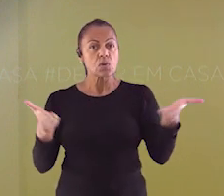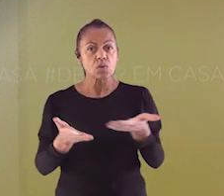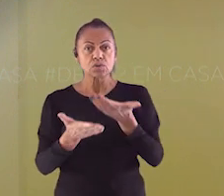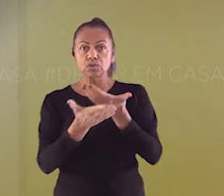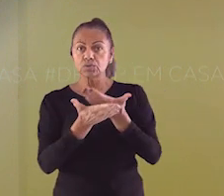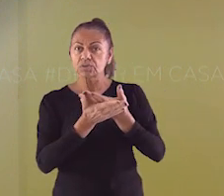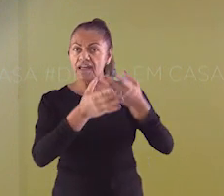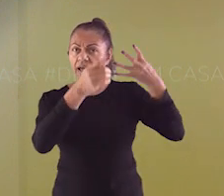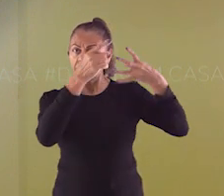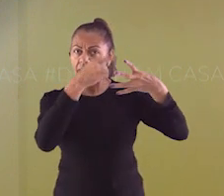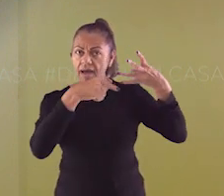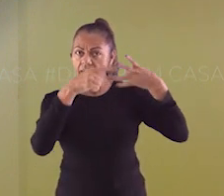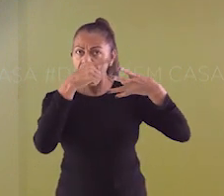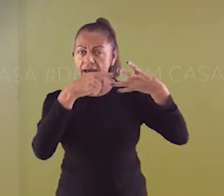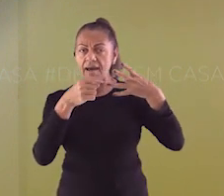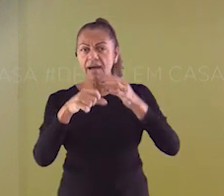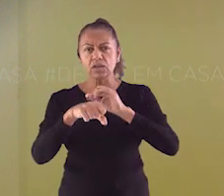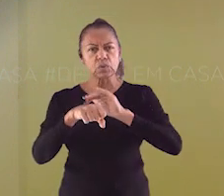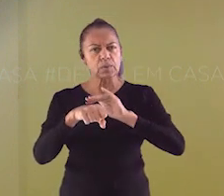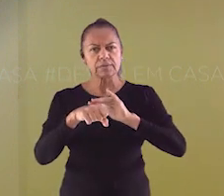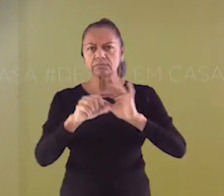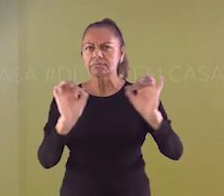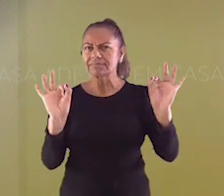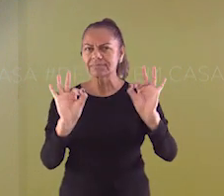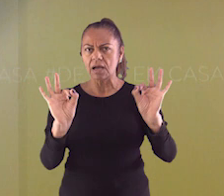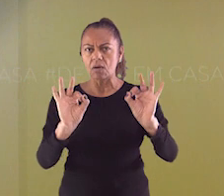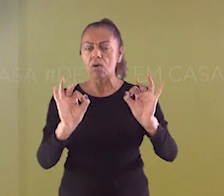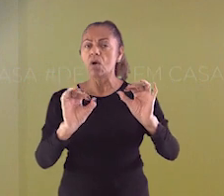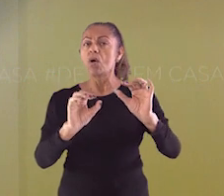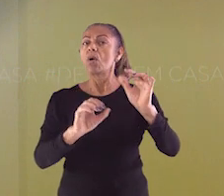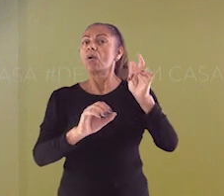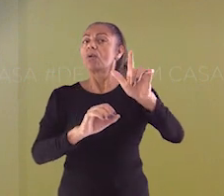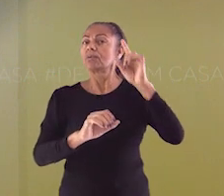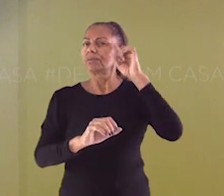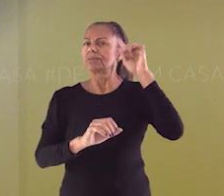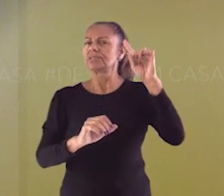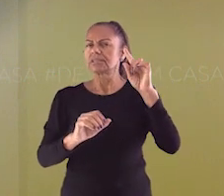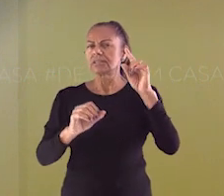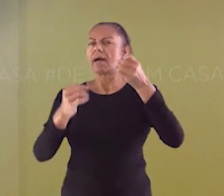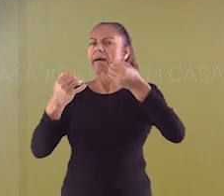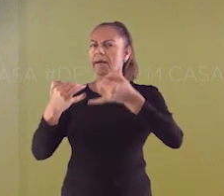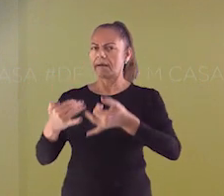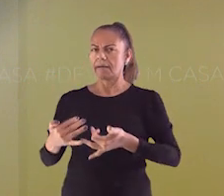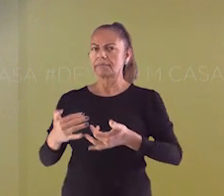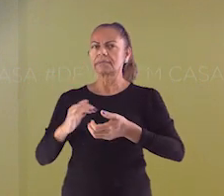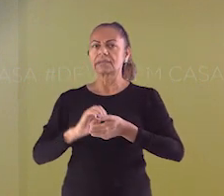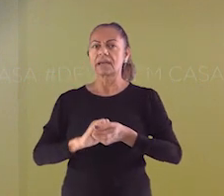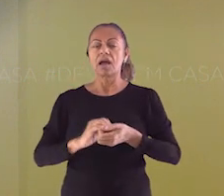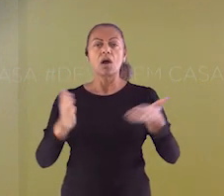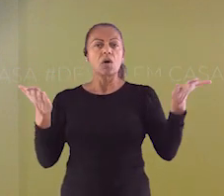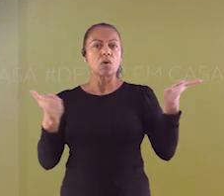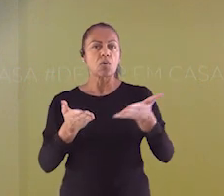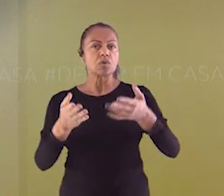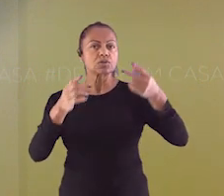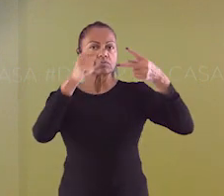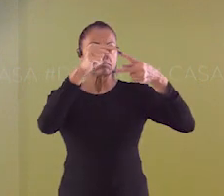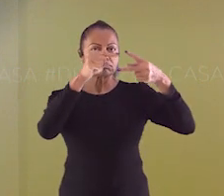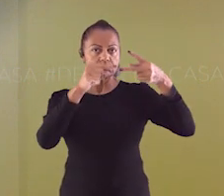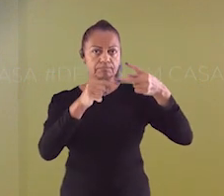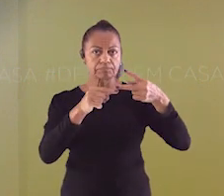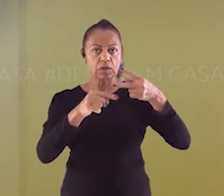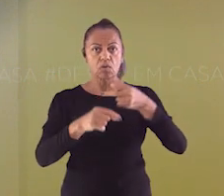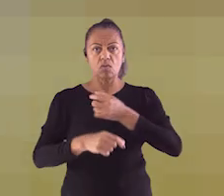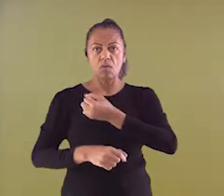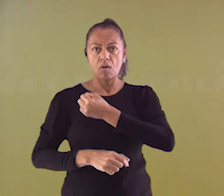essas 4 patologias. Isso vai ficar para outro dia, combinado? Vamos voltar para o infarto e o